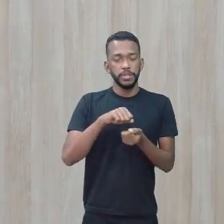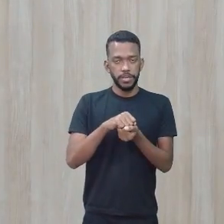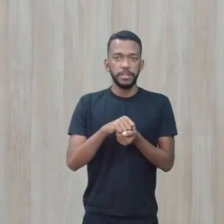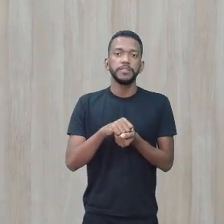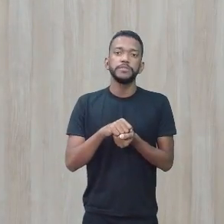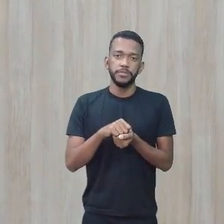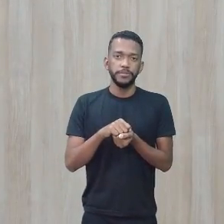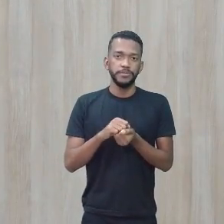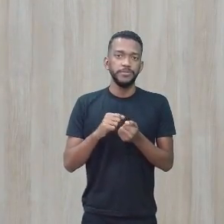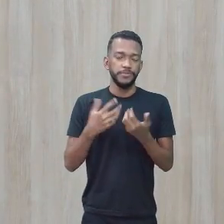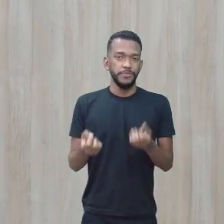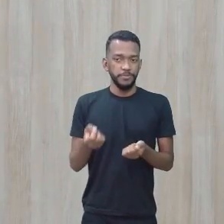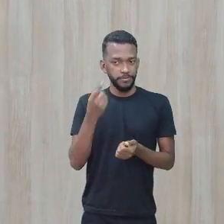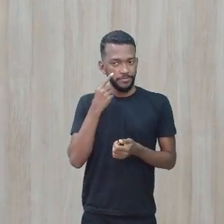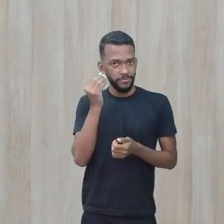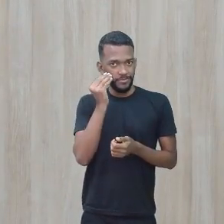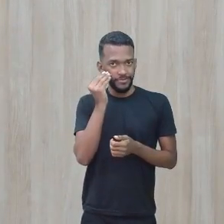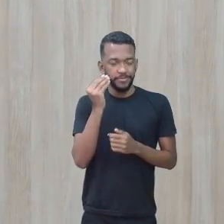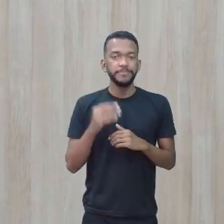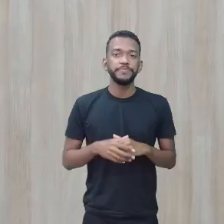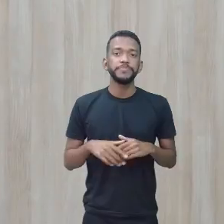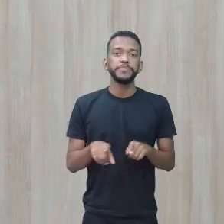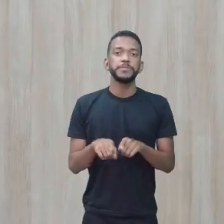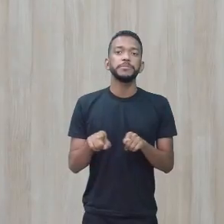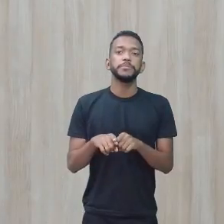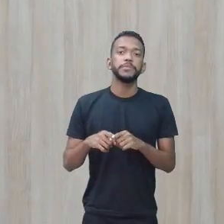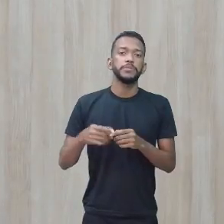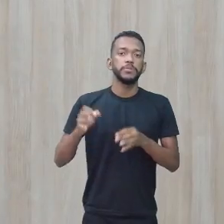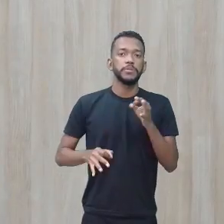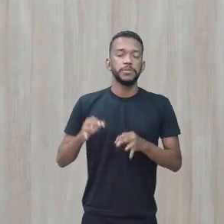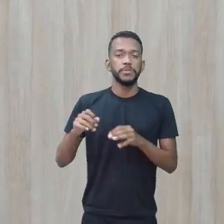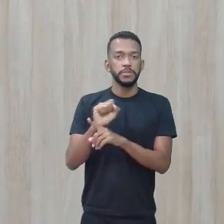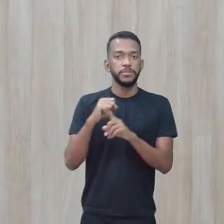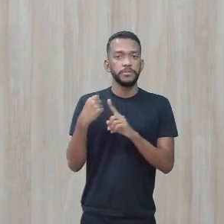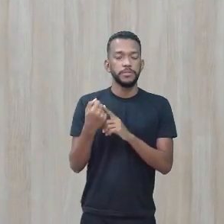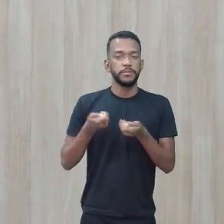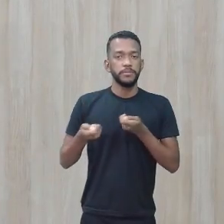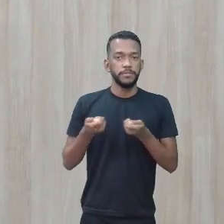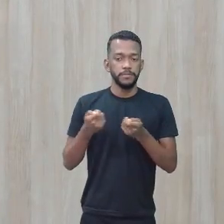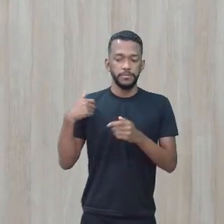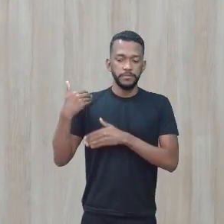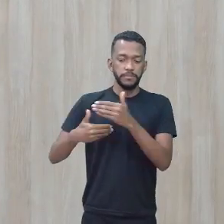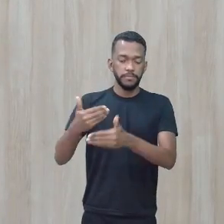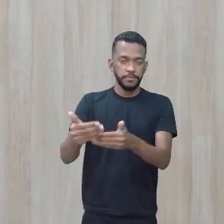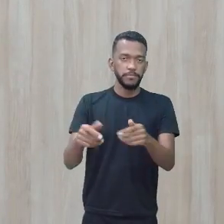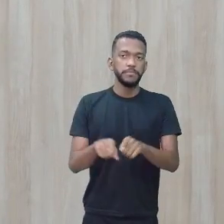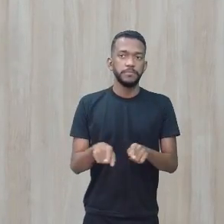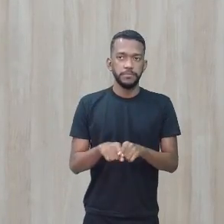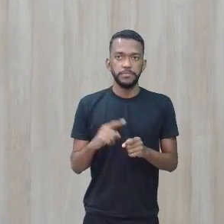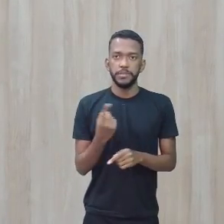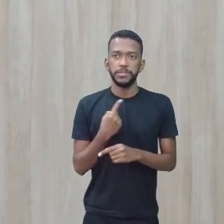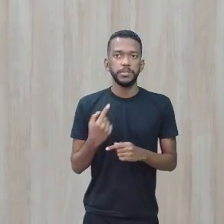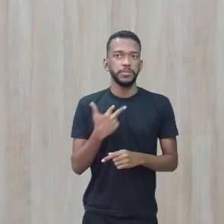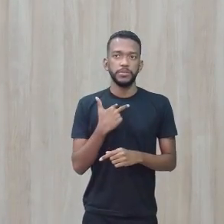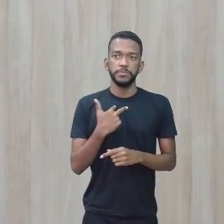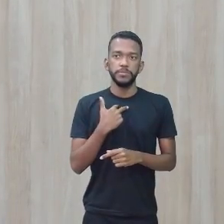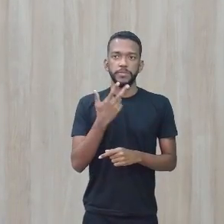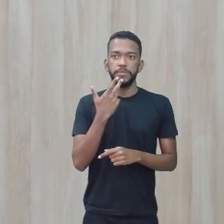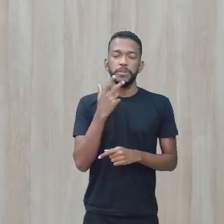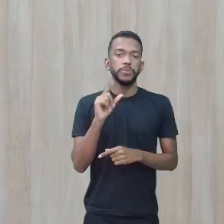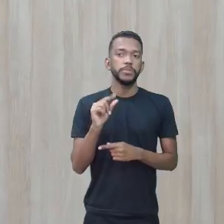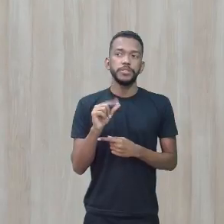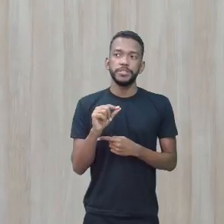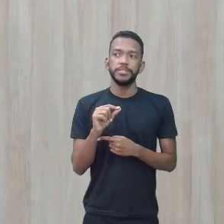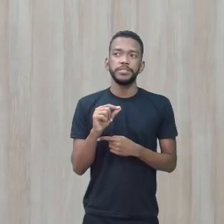assim. Justiça social e econômica também, né? Que a gente sabe que a gente não pode desvincular.